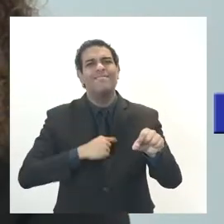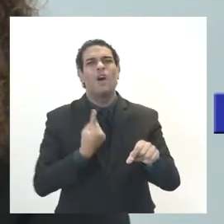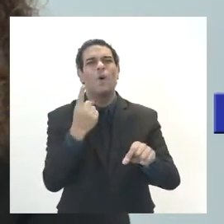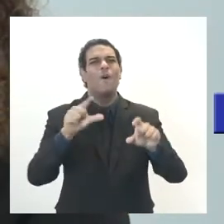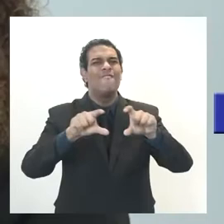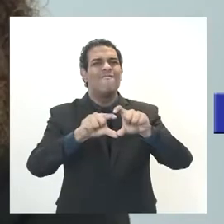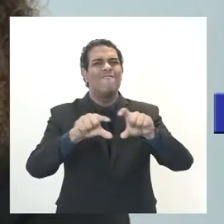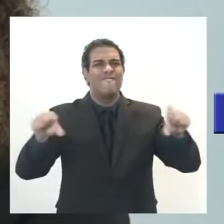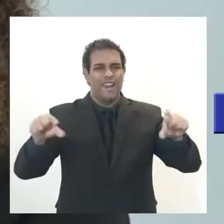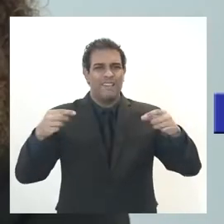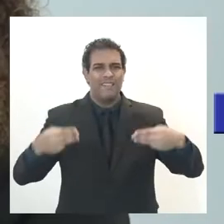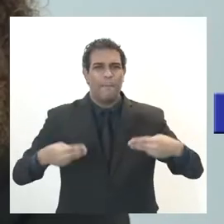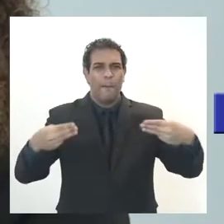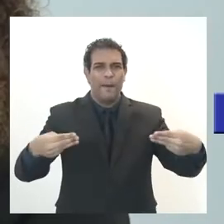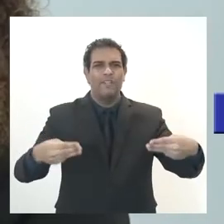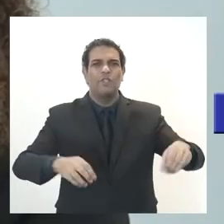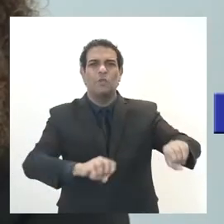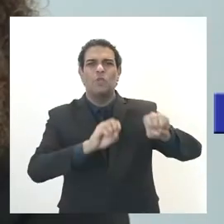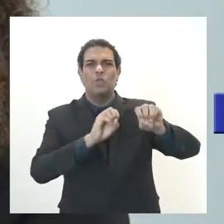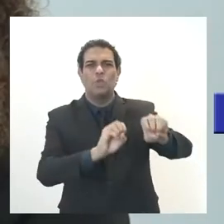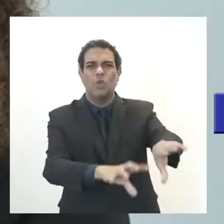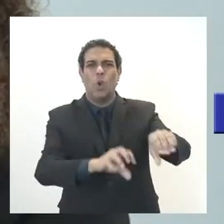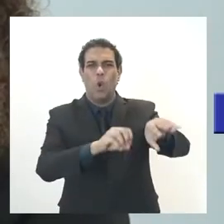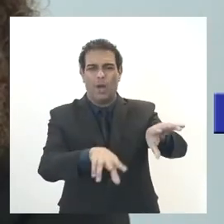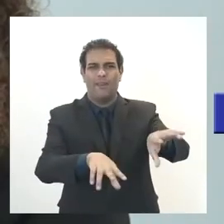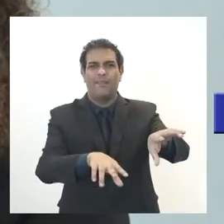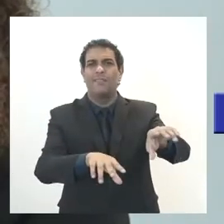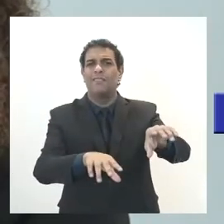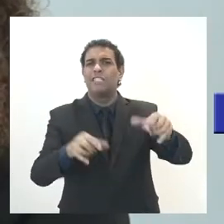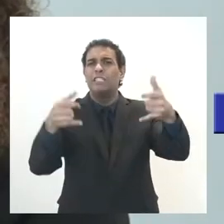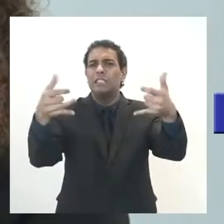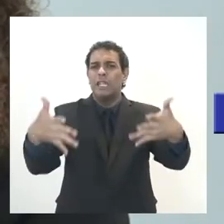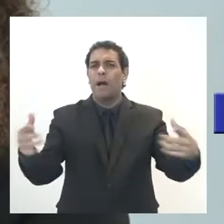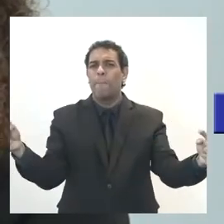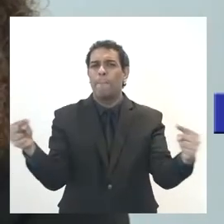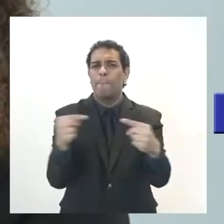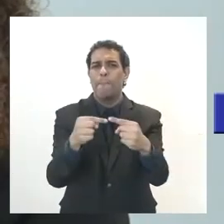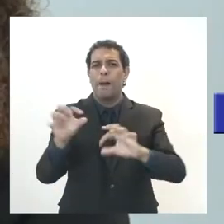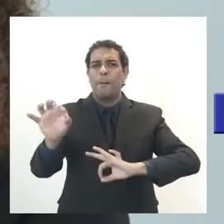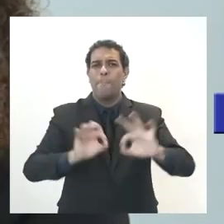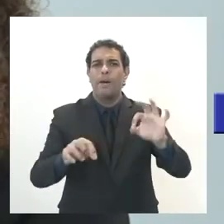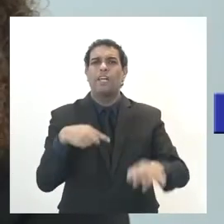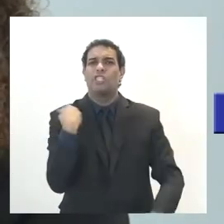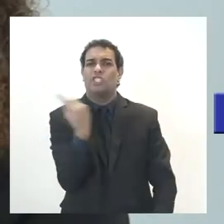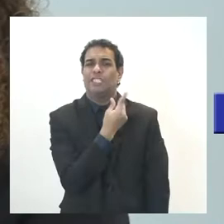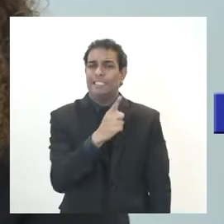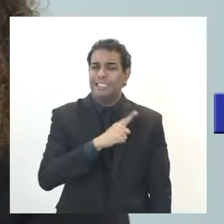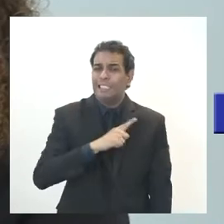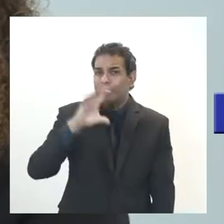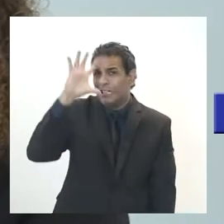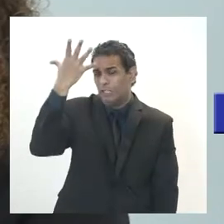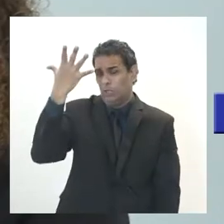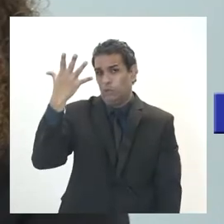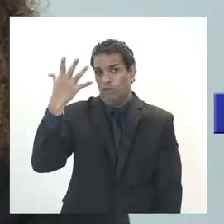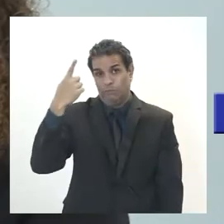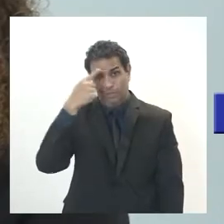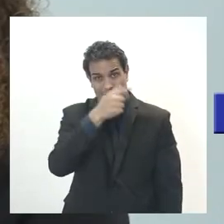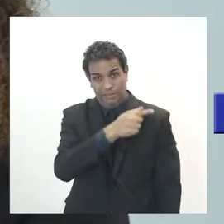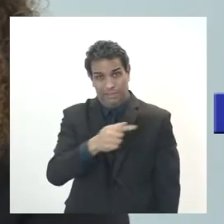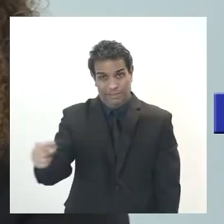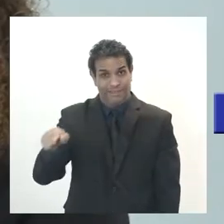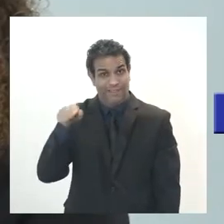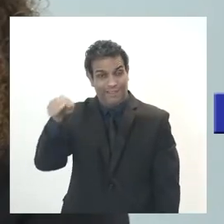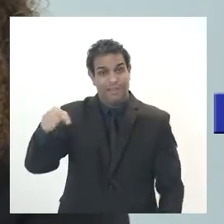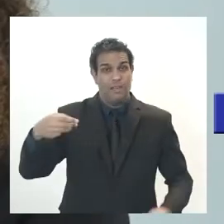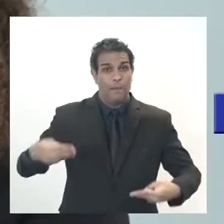do Ministro da Educação dessa semana que eu acho que fala muito sobre o projeto que a gente está enfrentando essa semana o